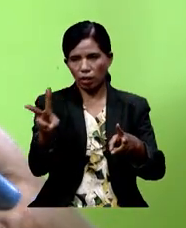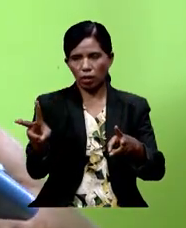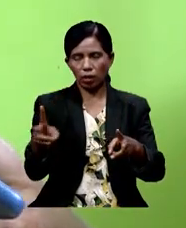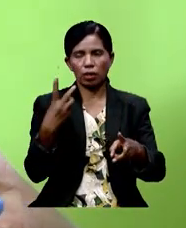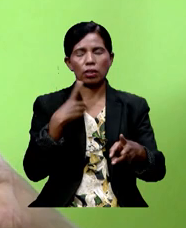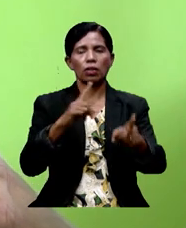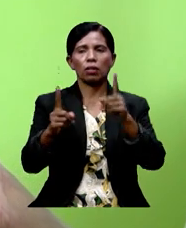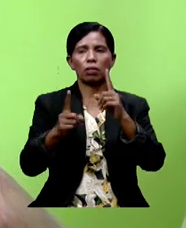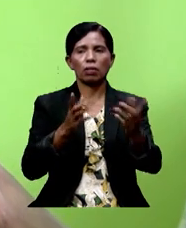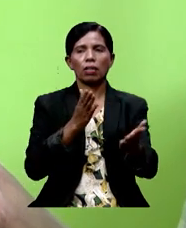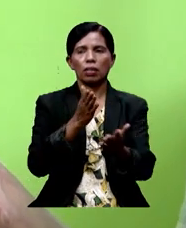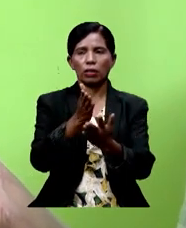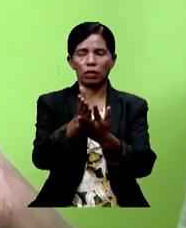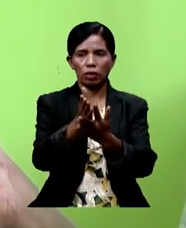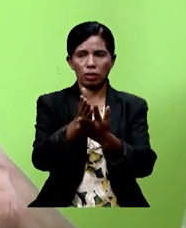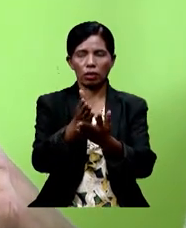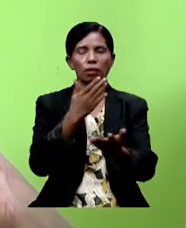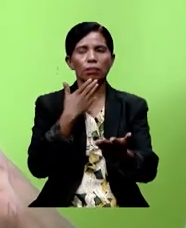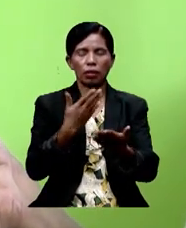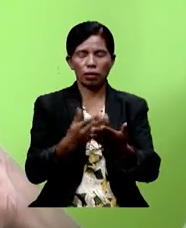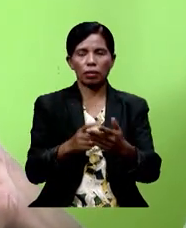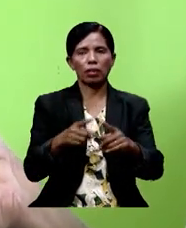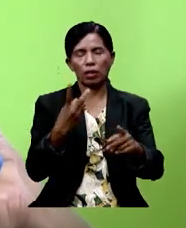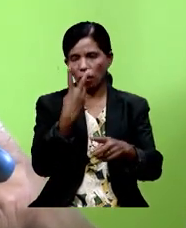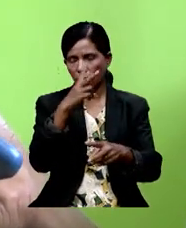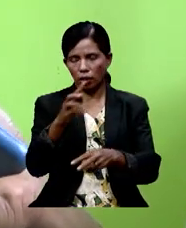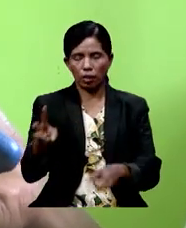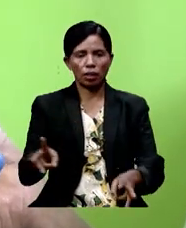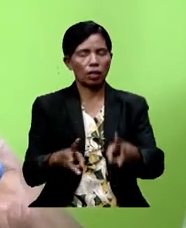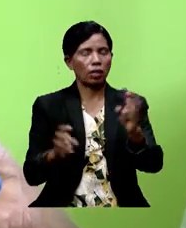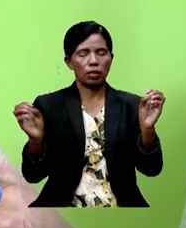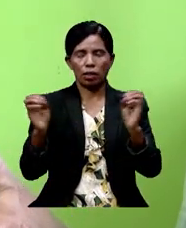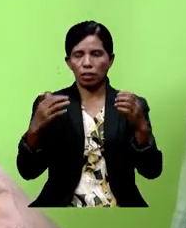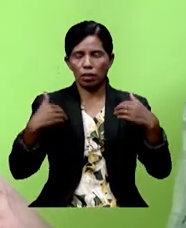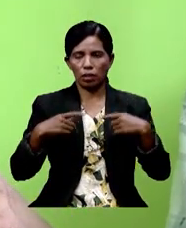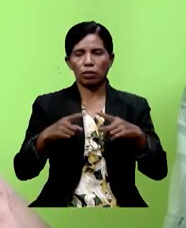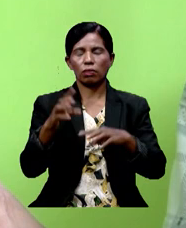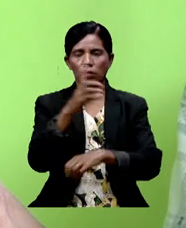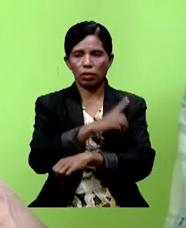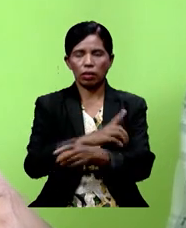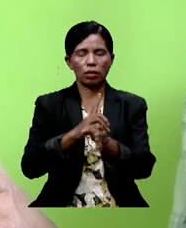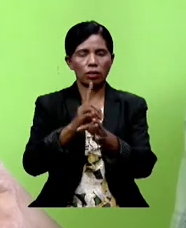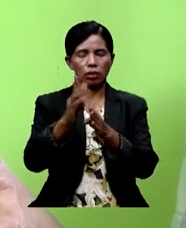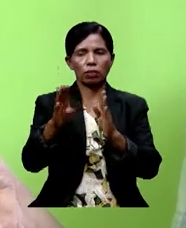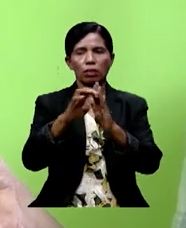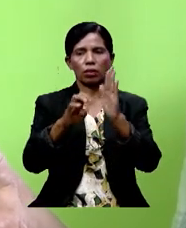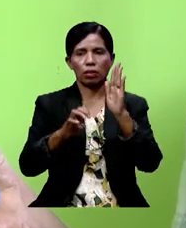kulia acesso ne acessível mai be ita re dalana du nebe o hinkedas diretor executivo